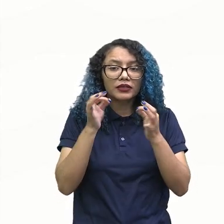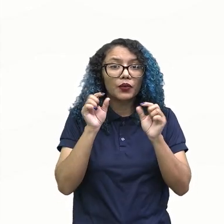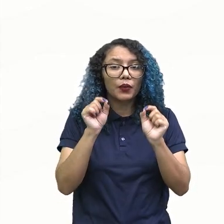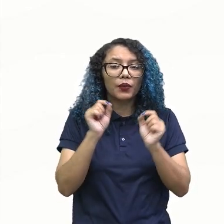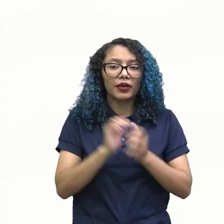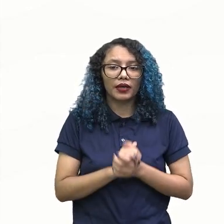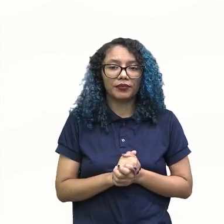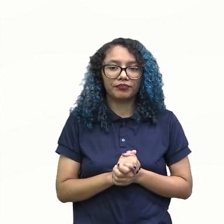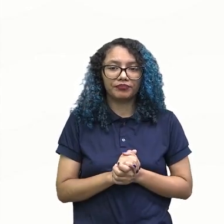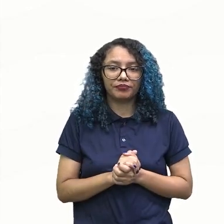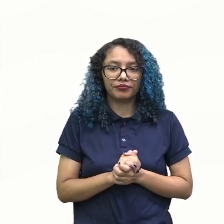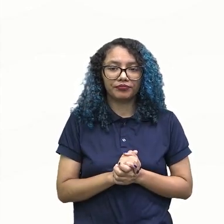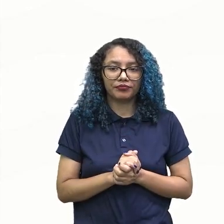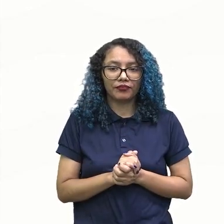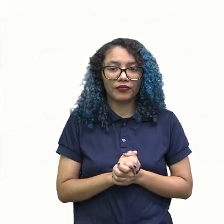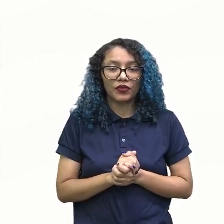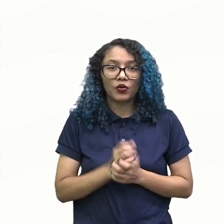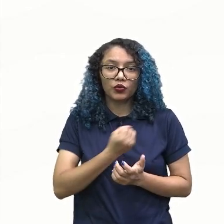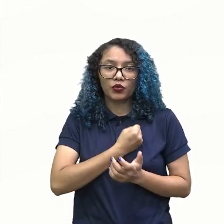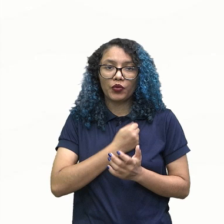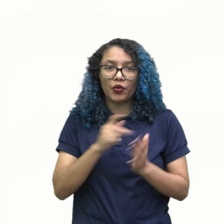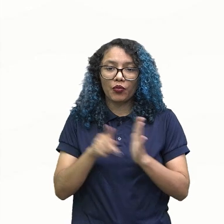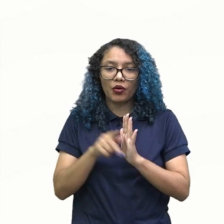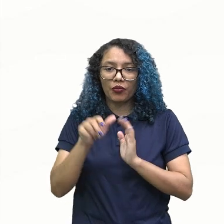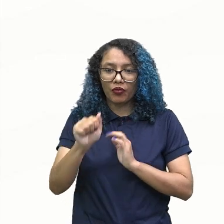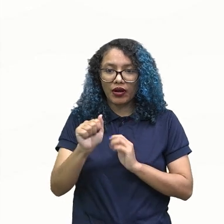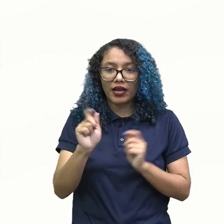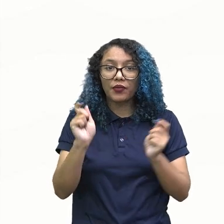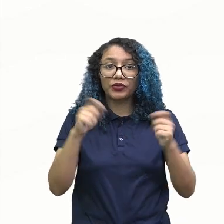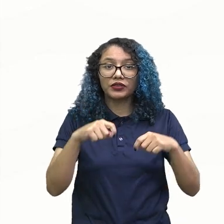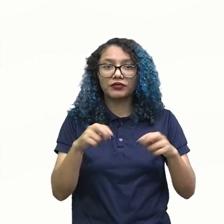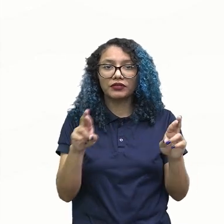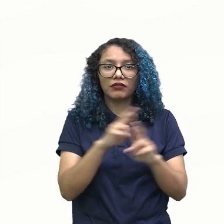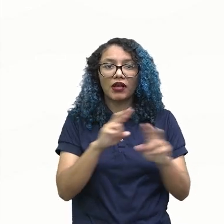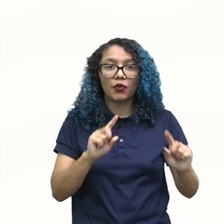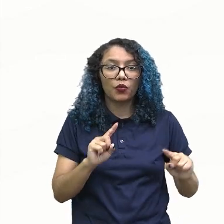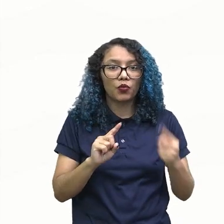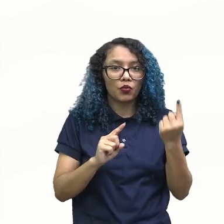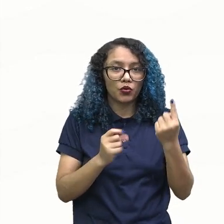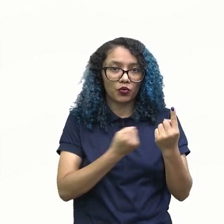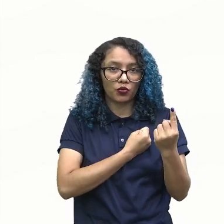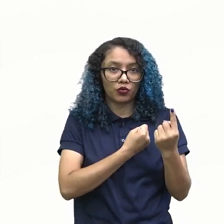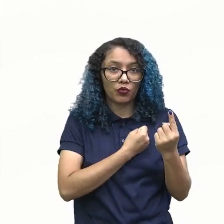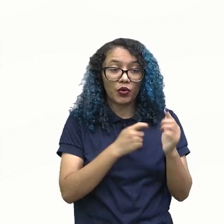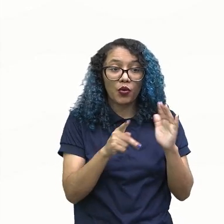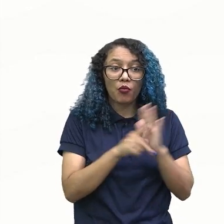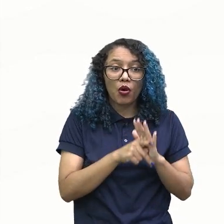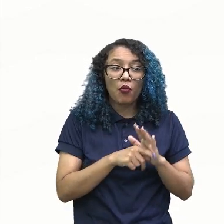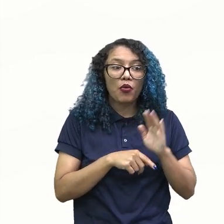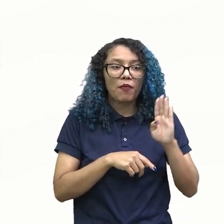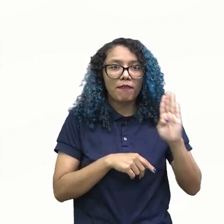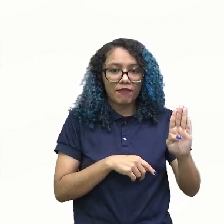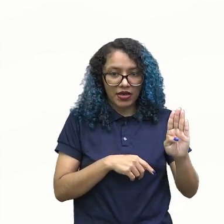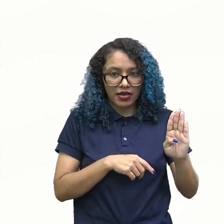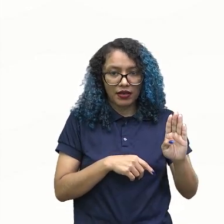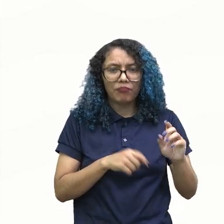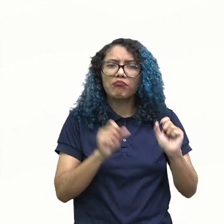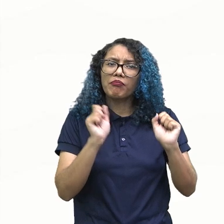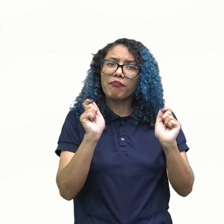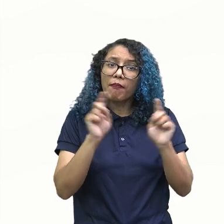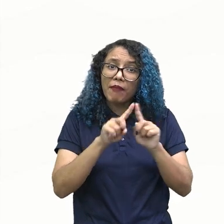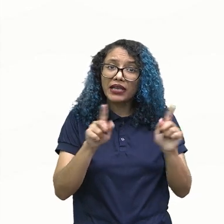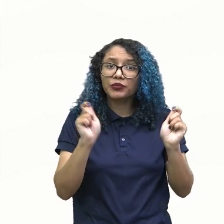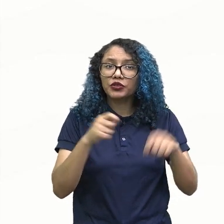de A, ele só pode se relacionar com o único elemento em B. Ou seja, os elementos aqui vão ser